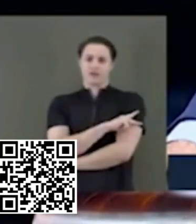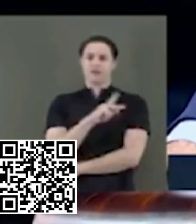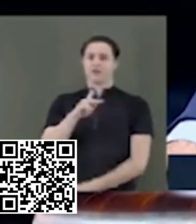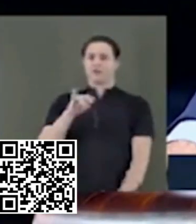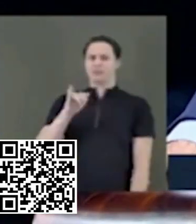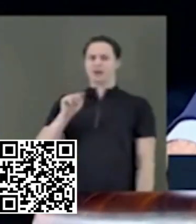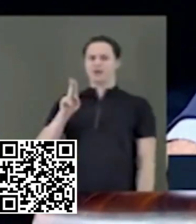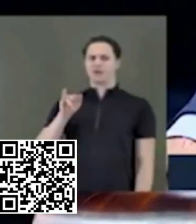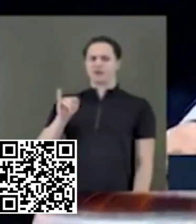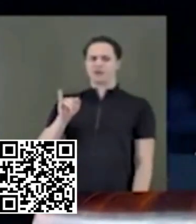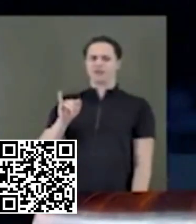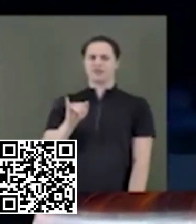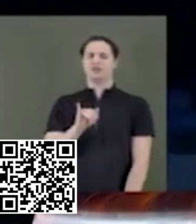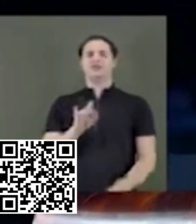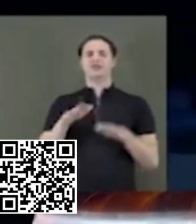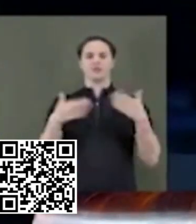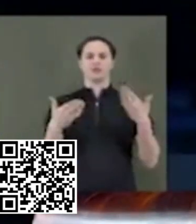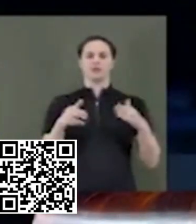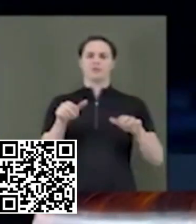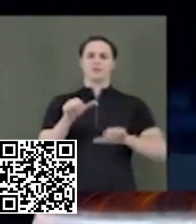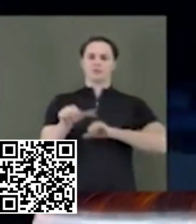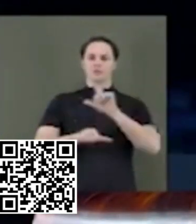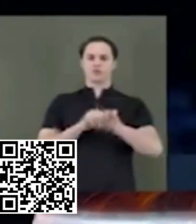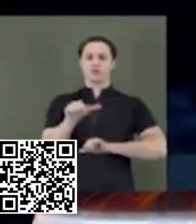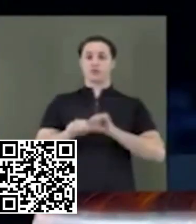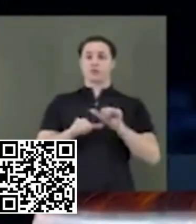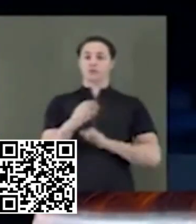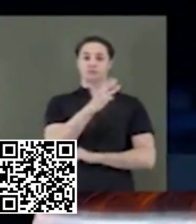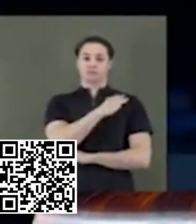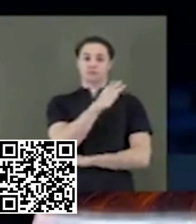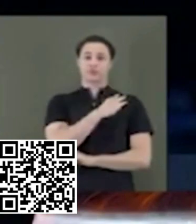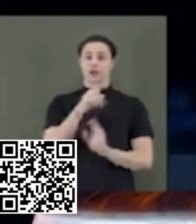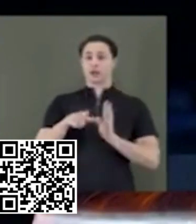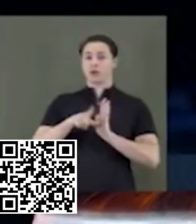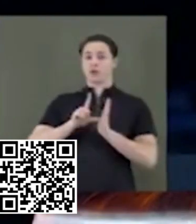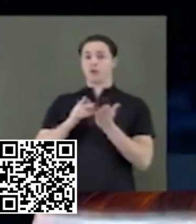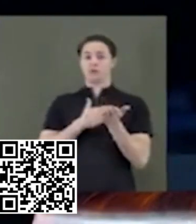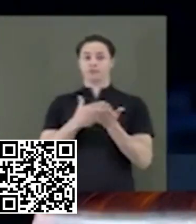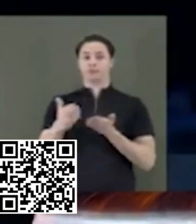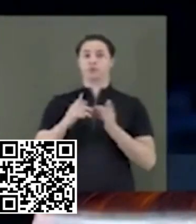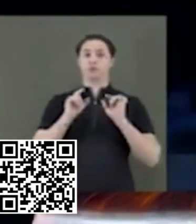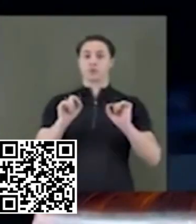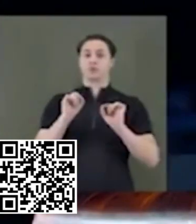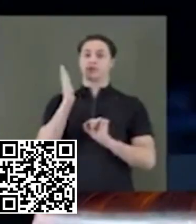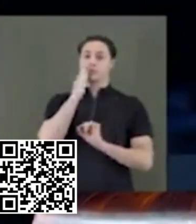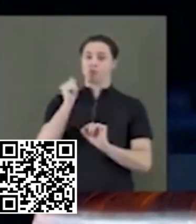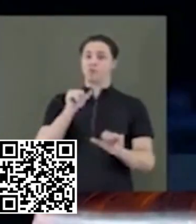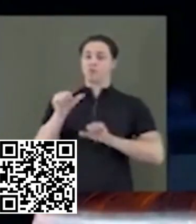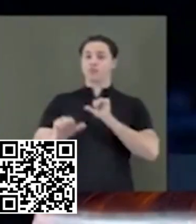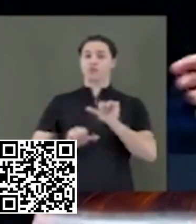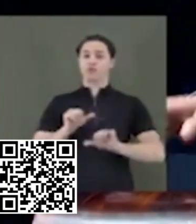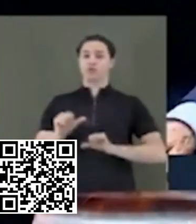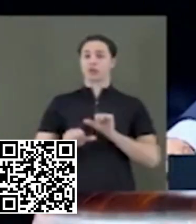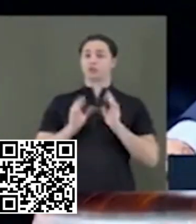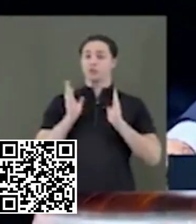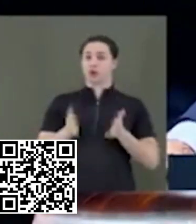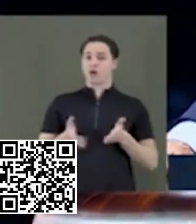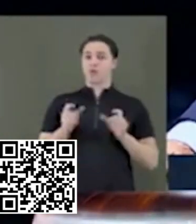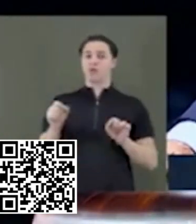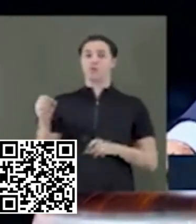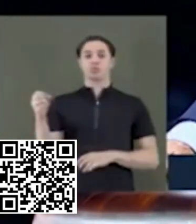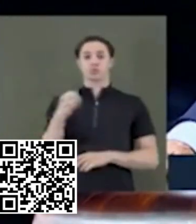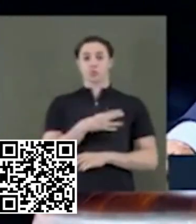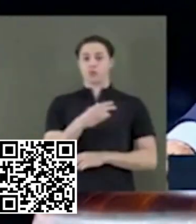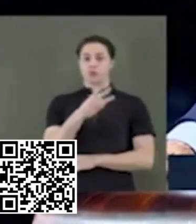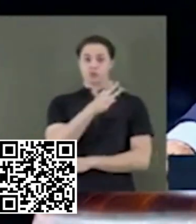mudança do ensino médio. Quer dizer, antes de implementar, já estão alterando o novo ensino